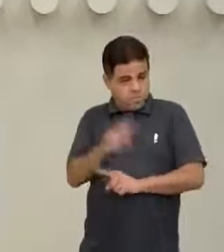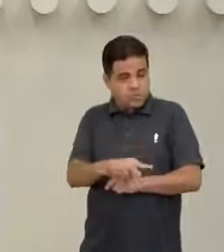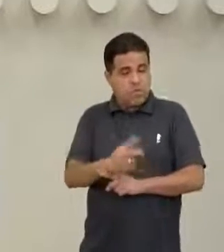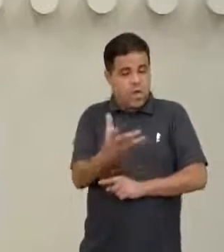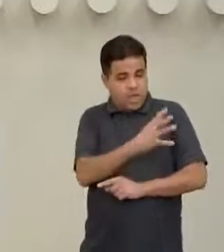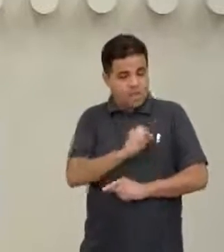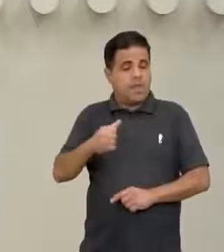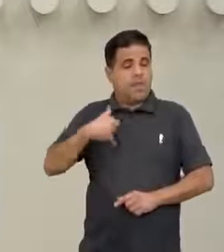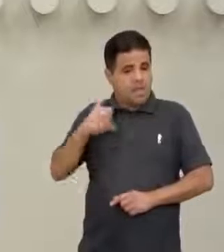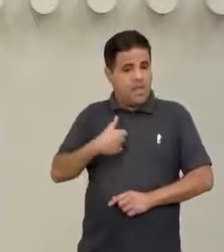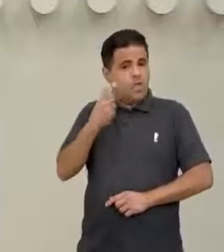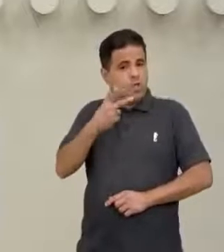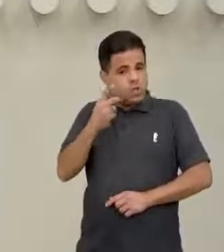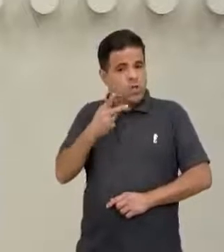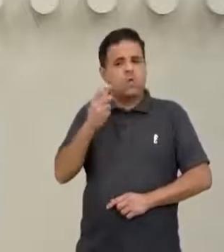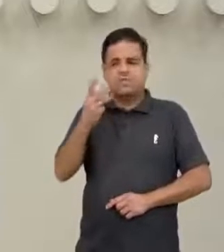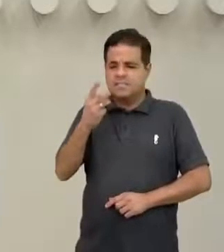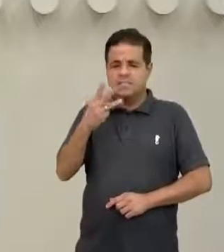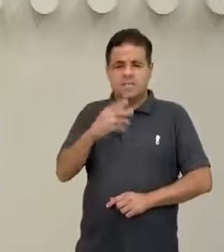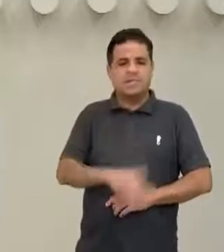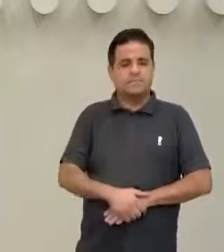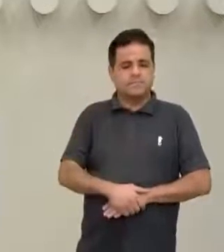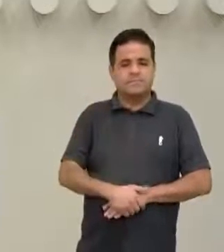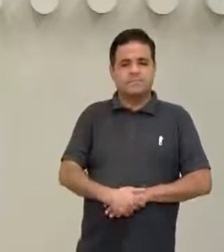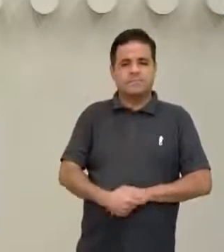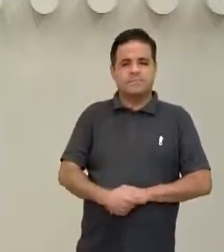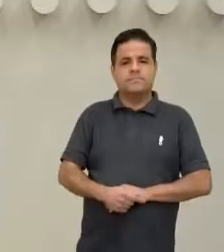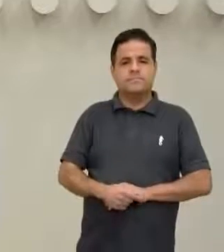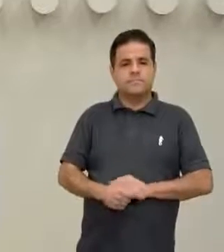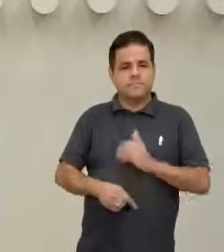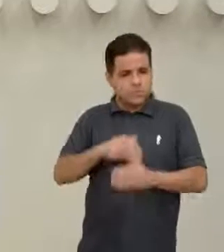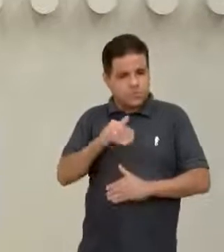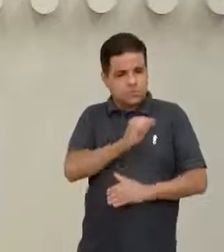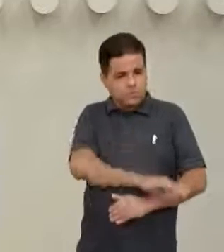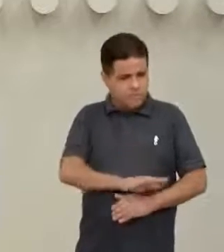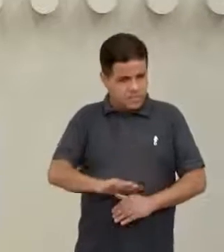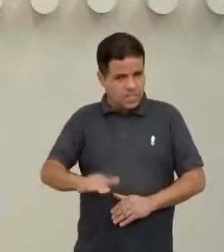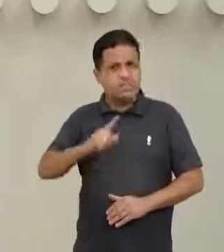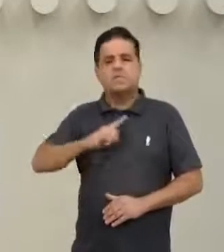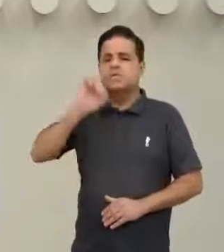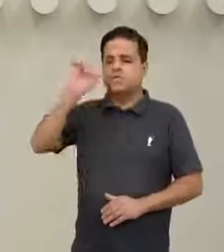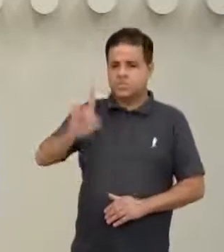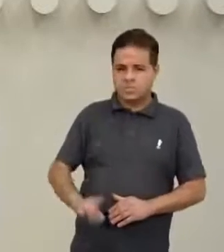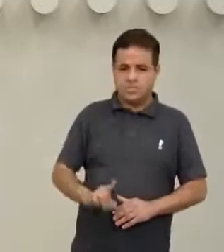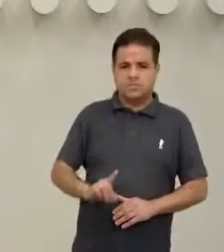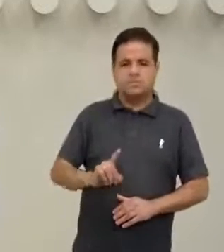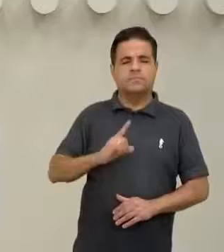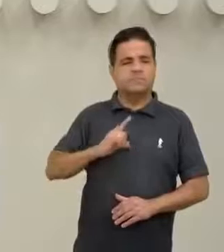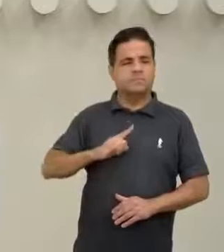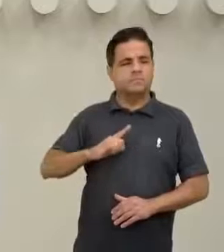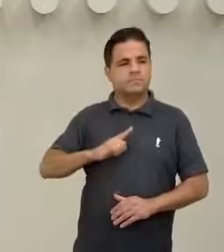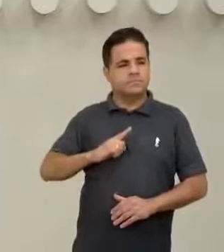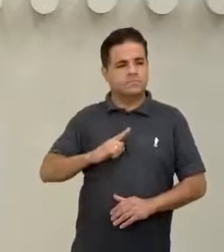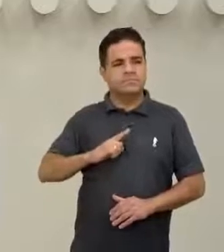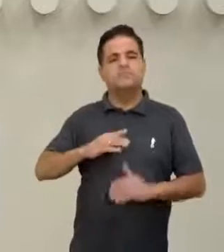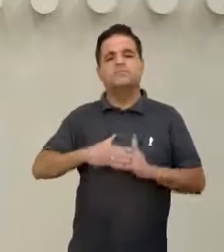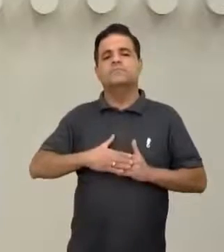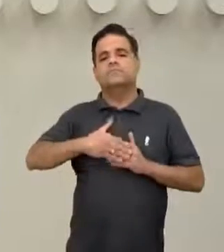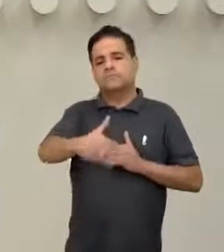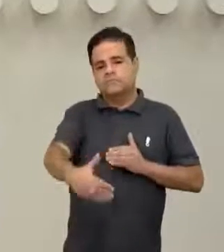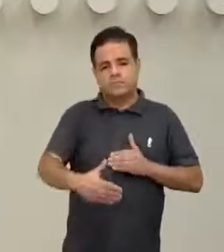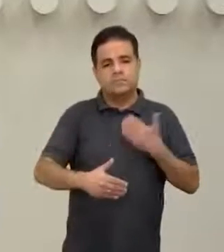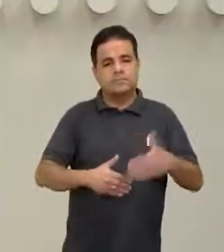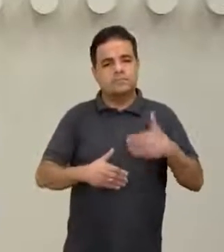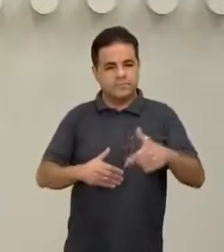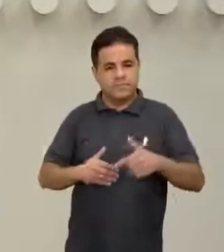12, 13 anos também. Quando, na verdade, o esporte não é para isso. Toda criança tem direito a não ser campeã. Aí acontece de uma ou outra